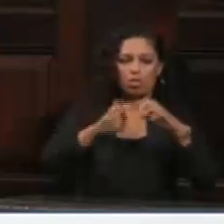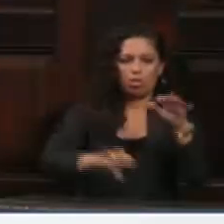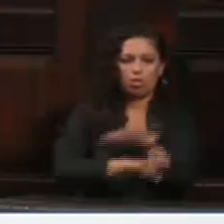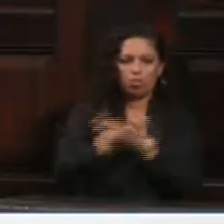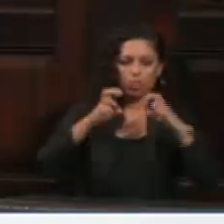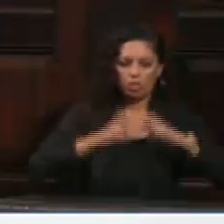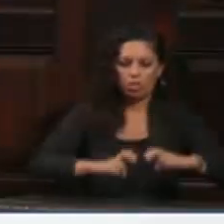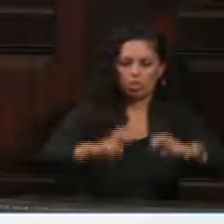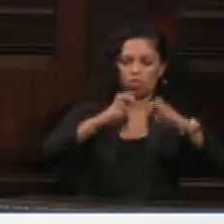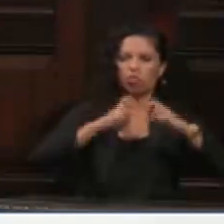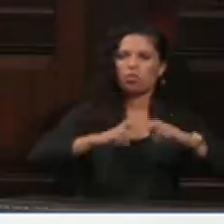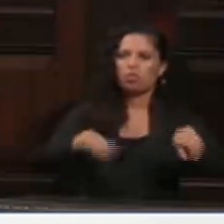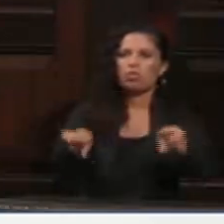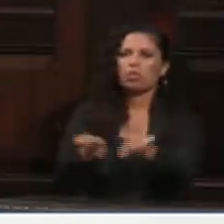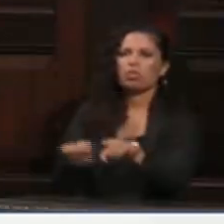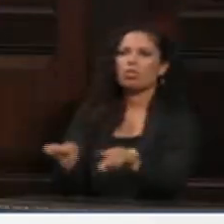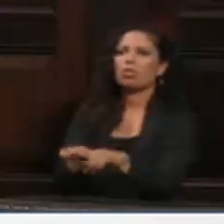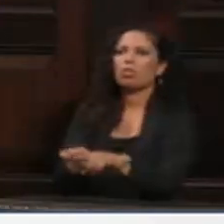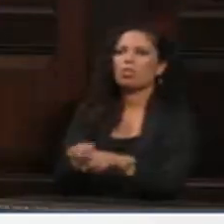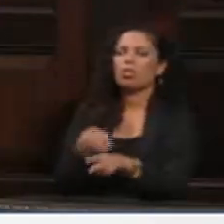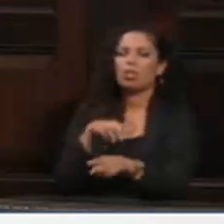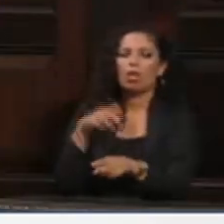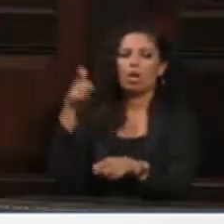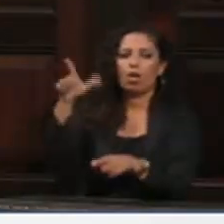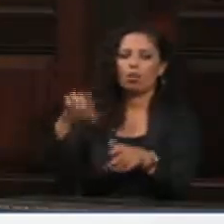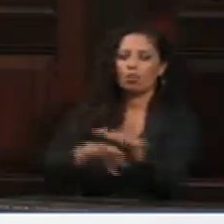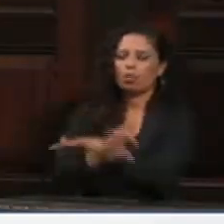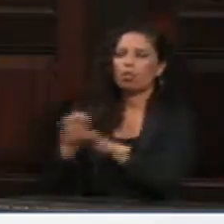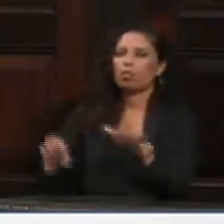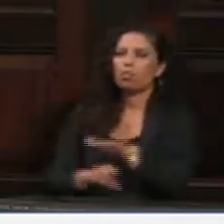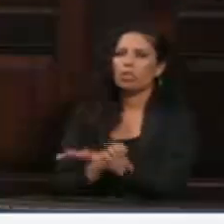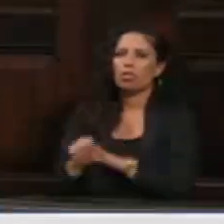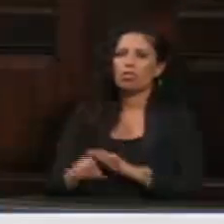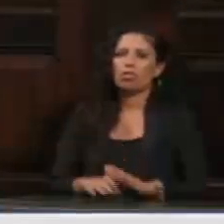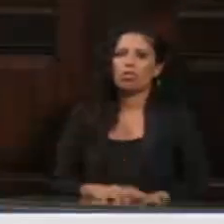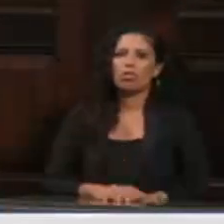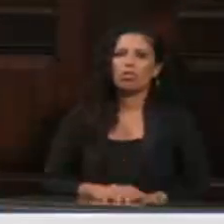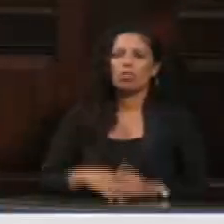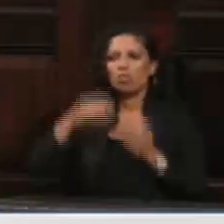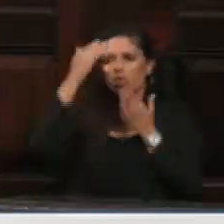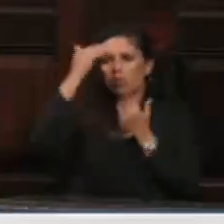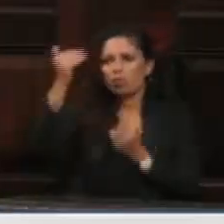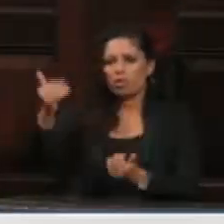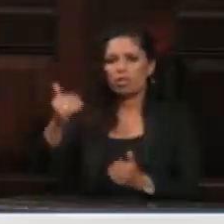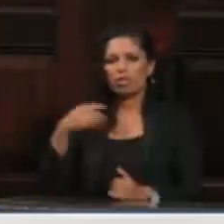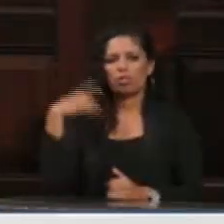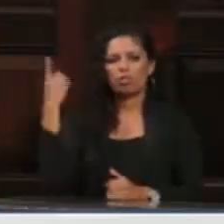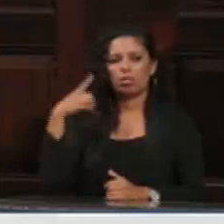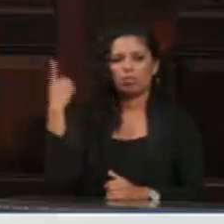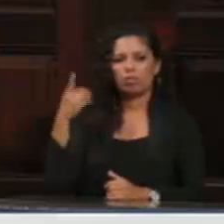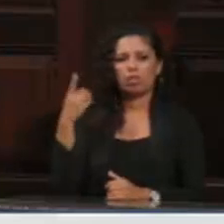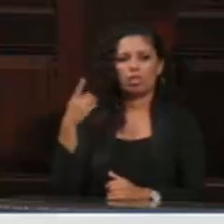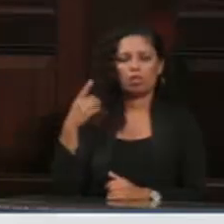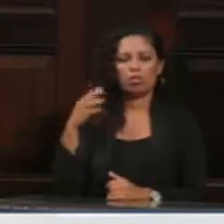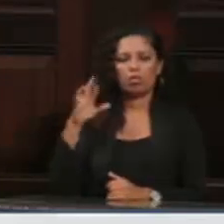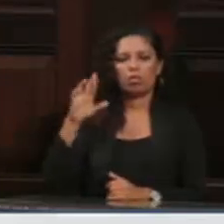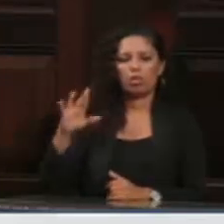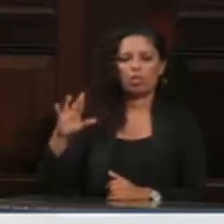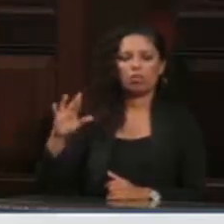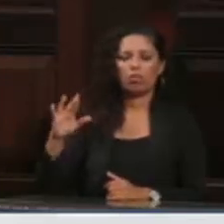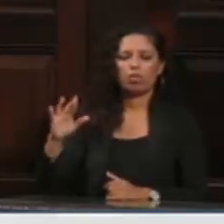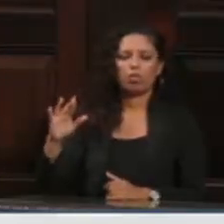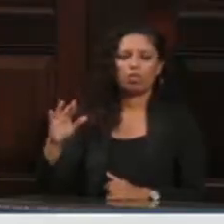da agência, que a Getransp também é responsável e Sem nada dúvida. Faz. Muito obrigada pela paz, por favor, nobre deputado. Jorge Pediu a Felipe paz, Neto.